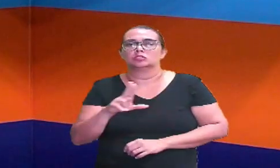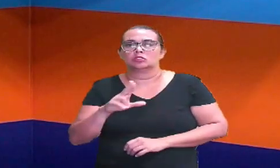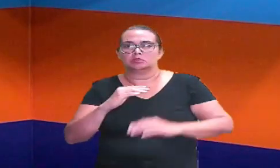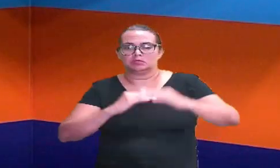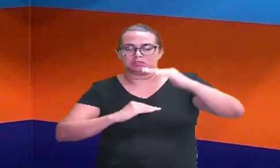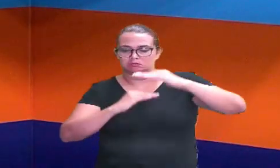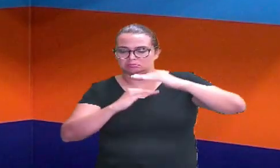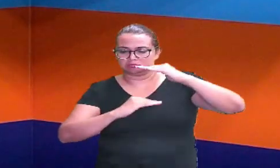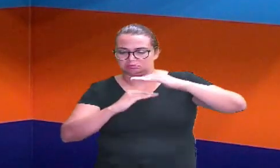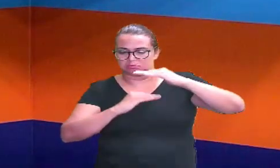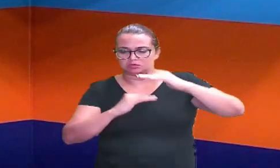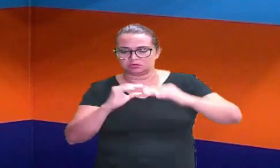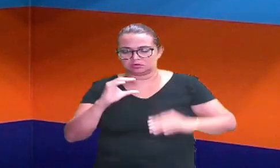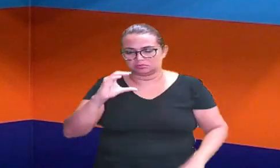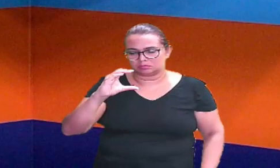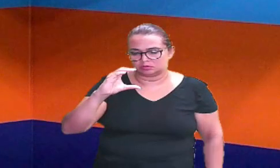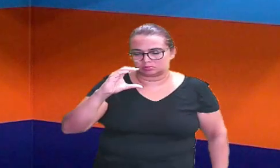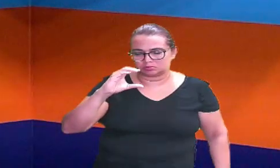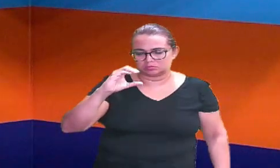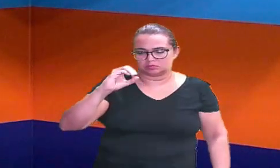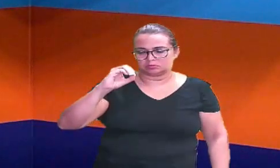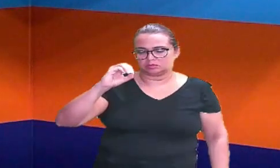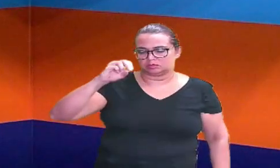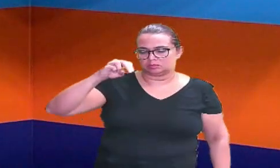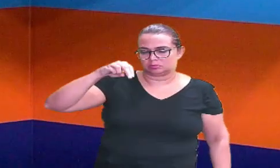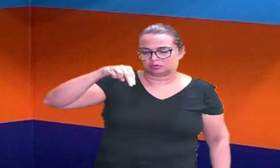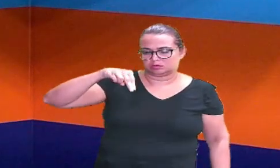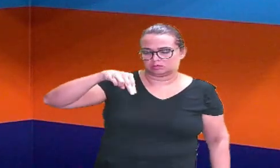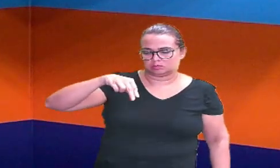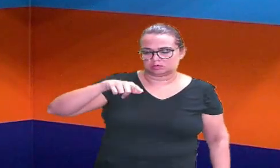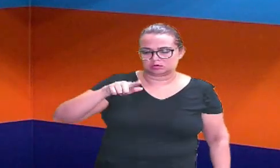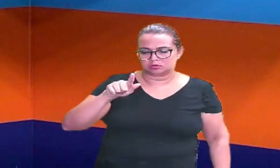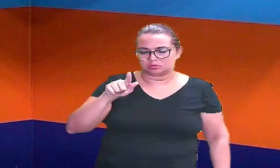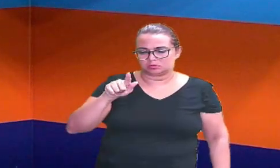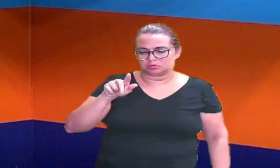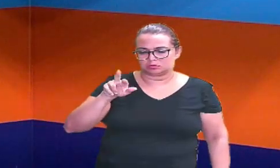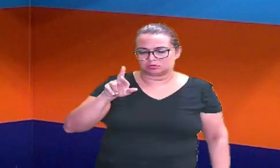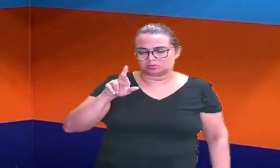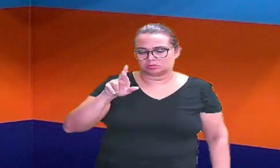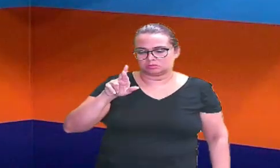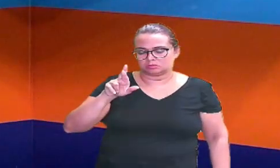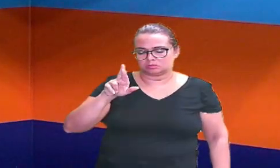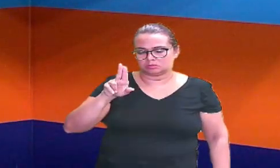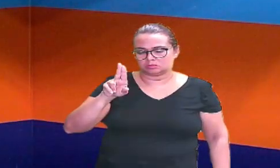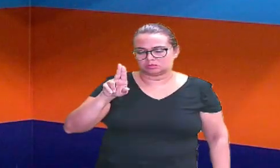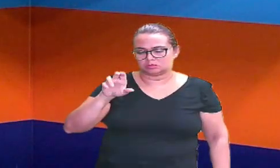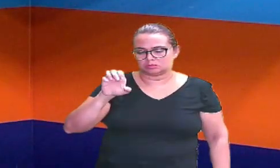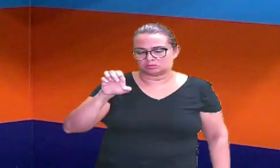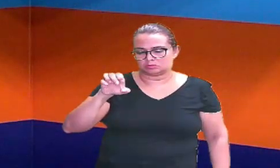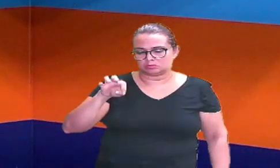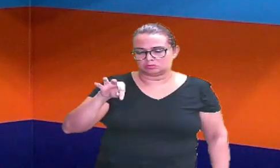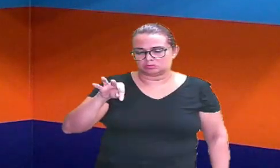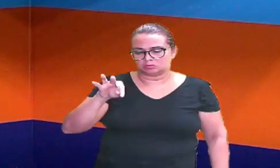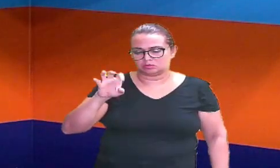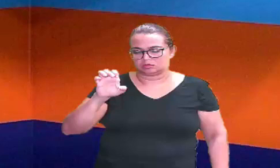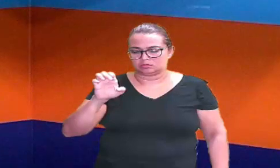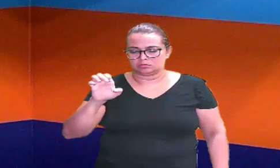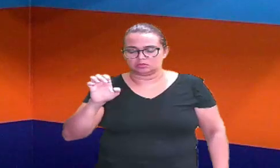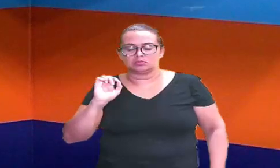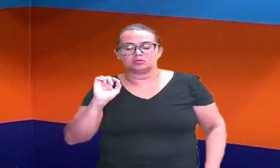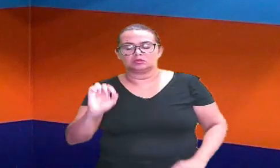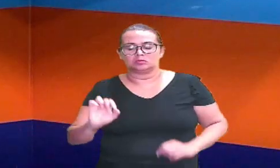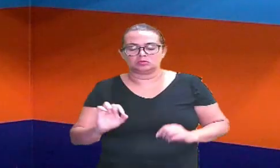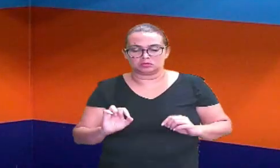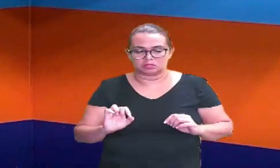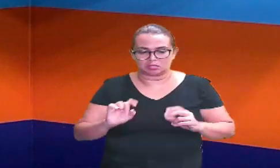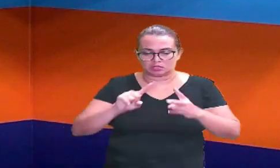congruentes. Ou seja, quando um ângulo está de frente ao outro, de